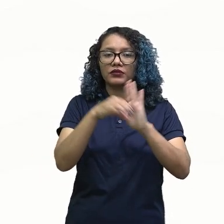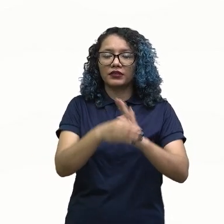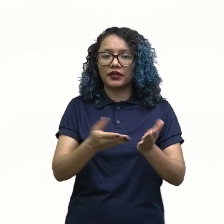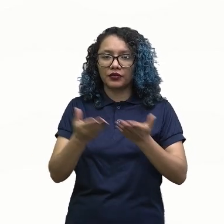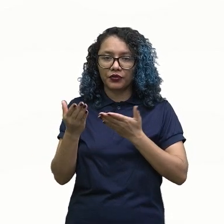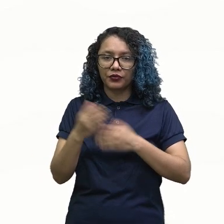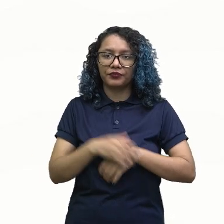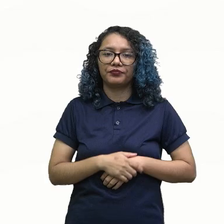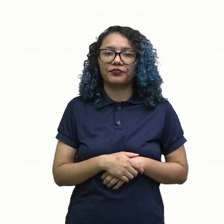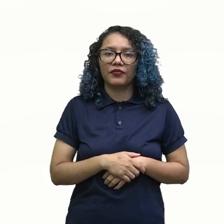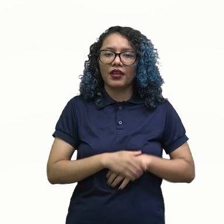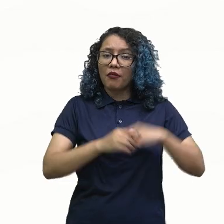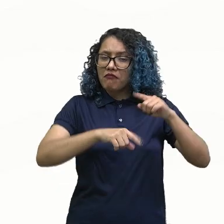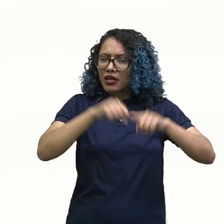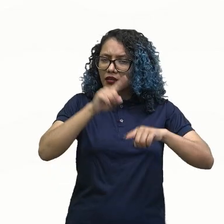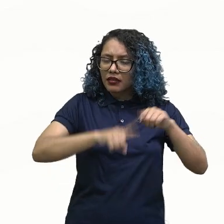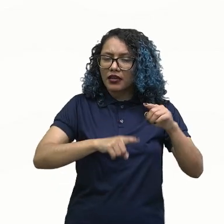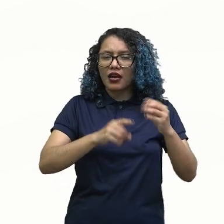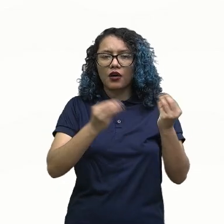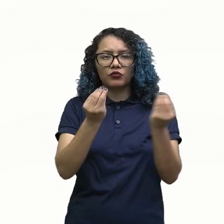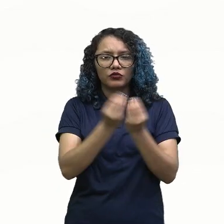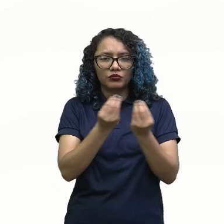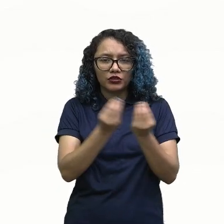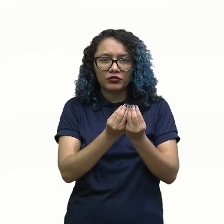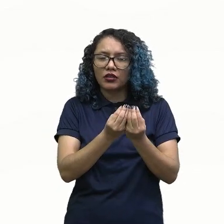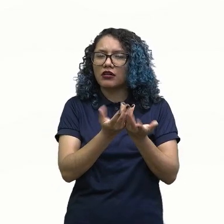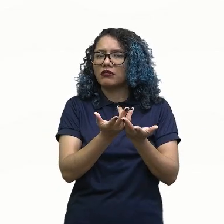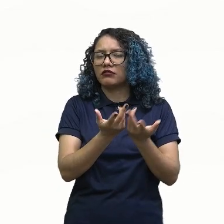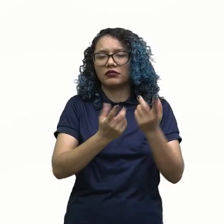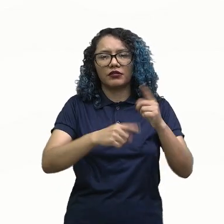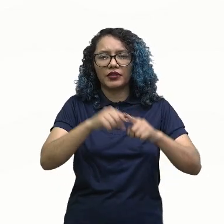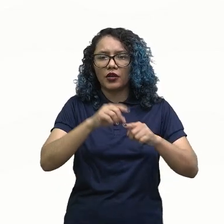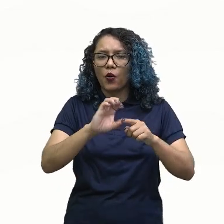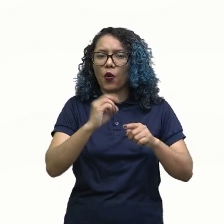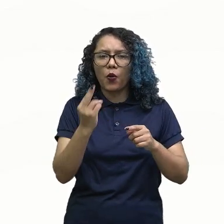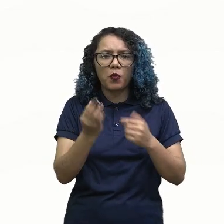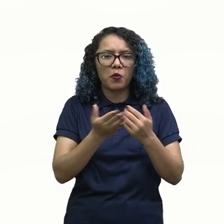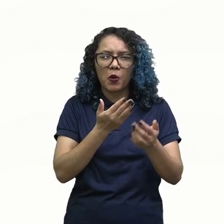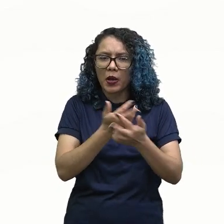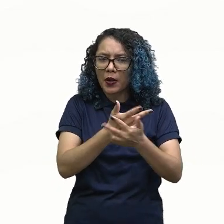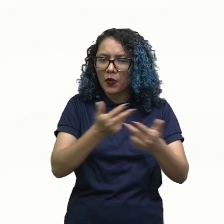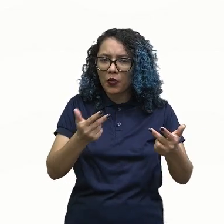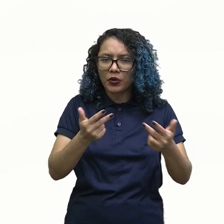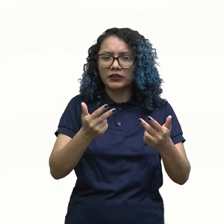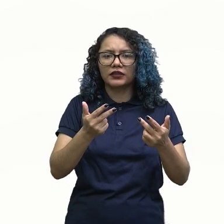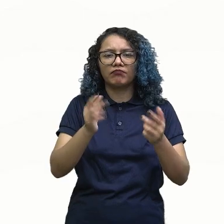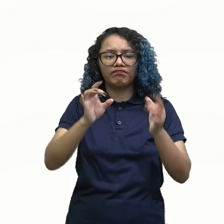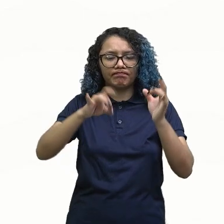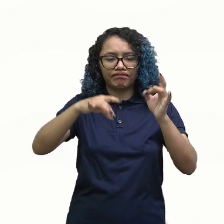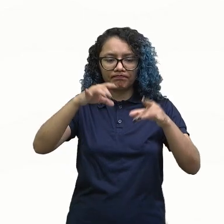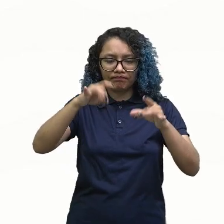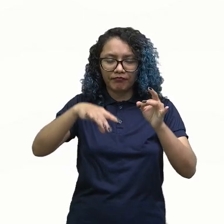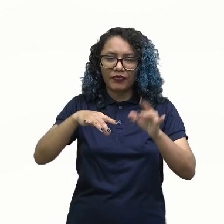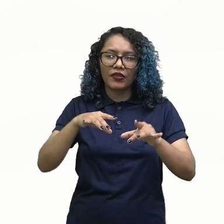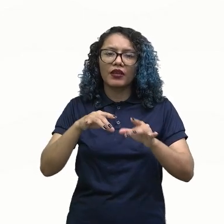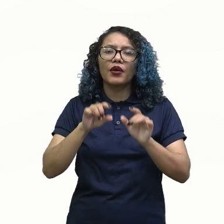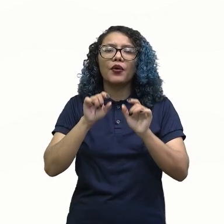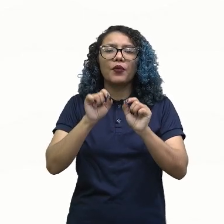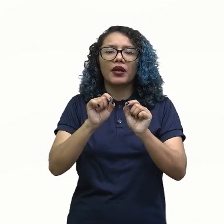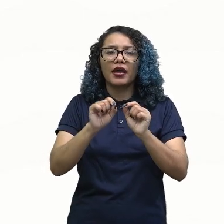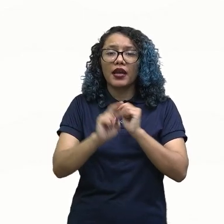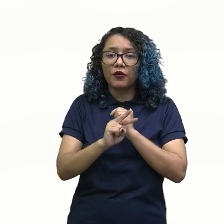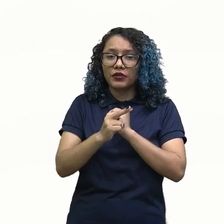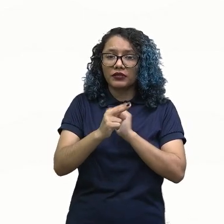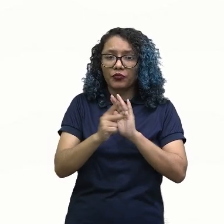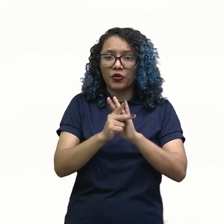todo material, substância, objeto ou bem descartado, resultante de atividades